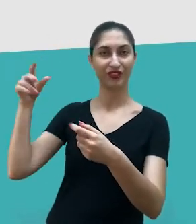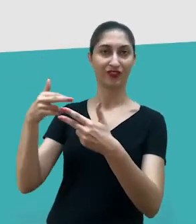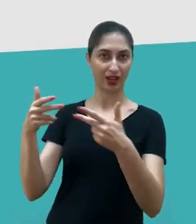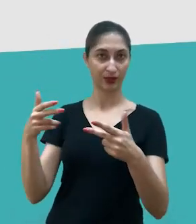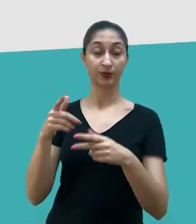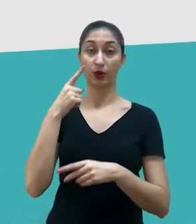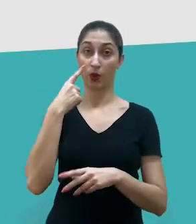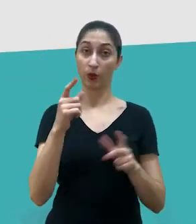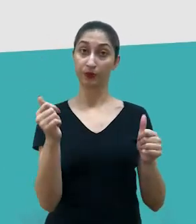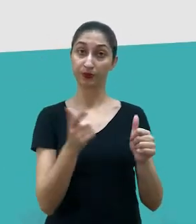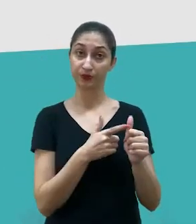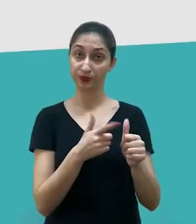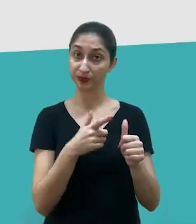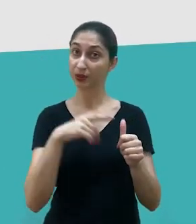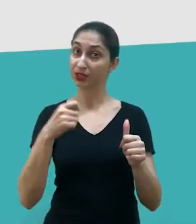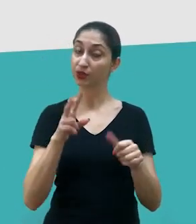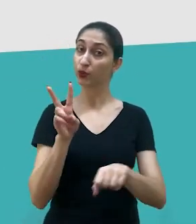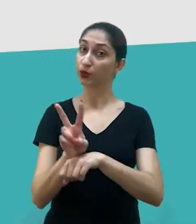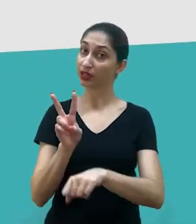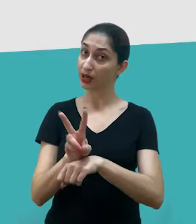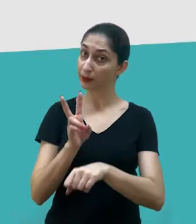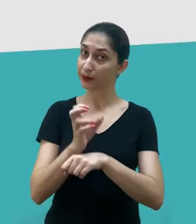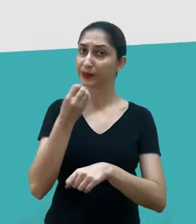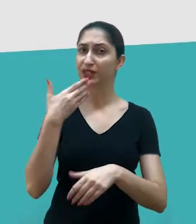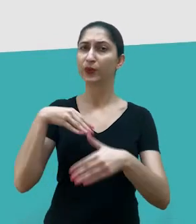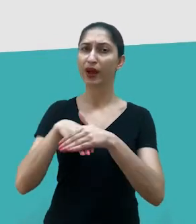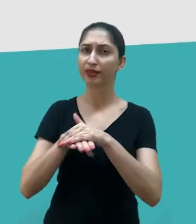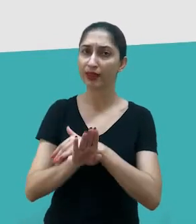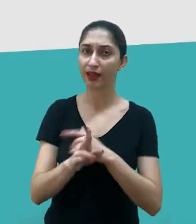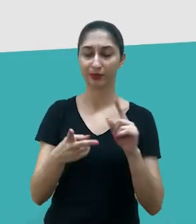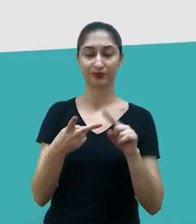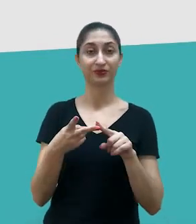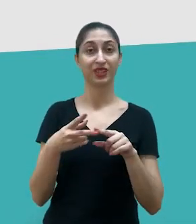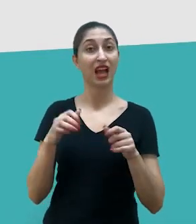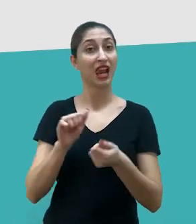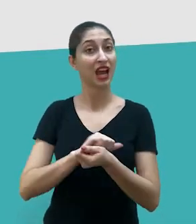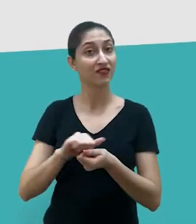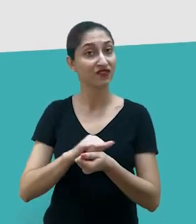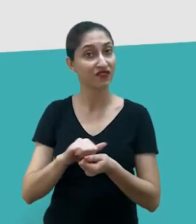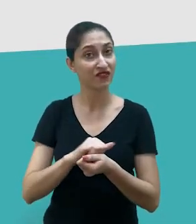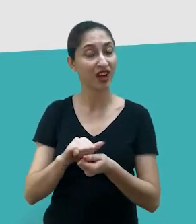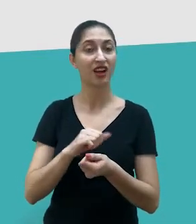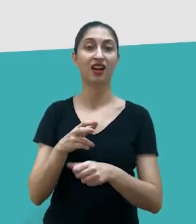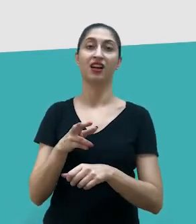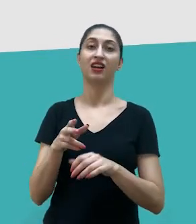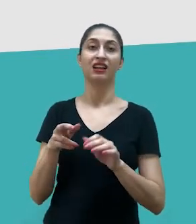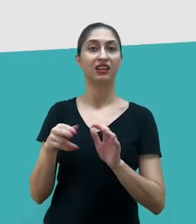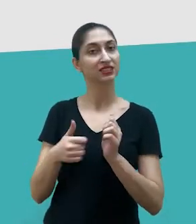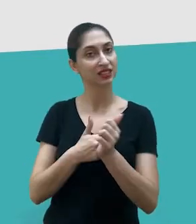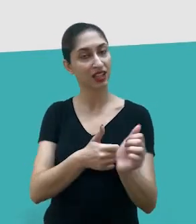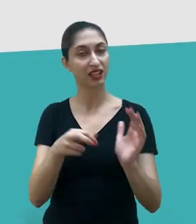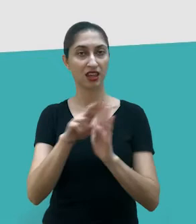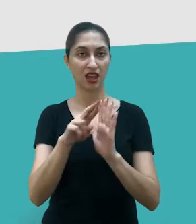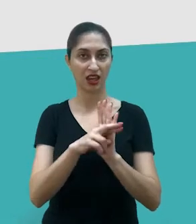roupas que você já possui. Guardar bem, lavar seguindo as instruções da etiqueta, não